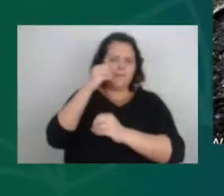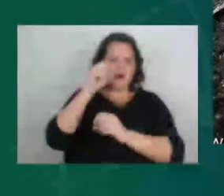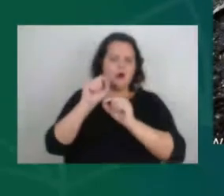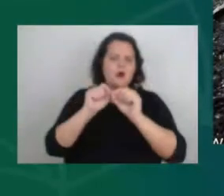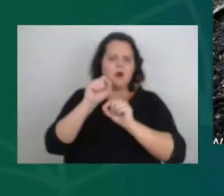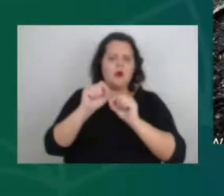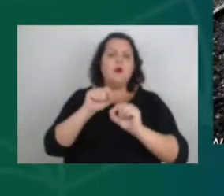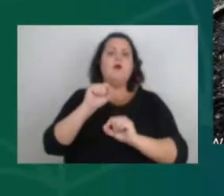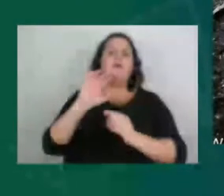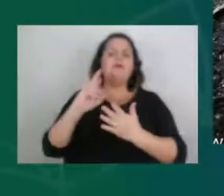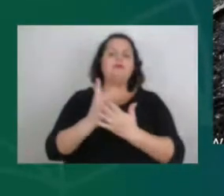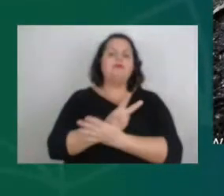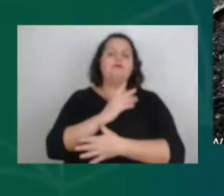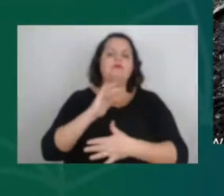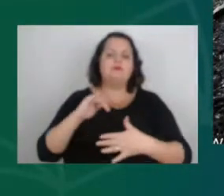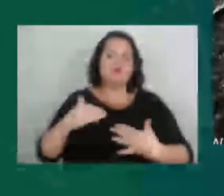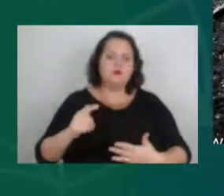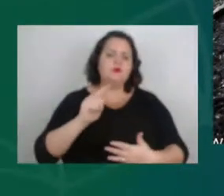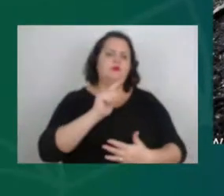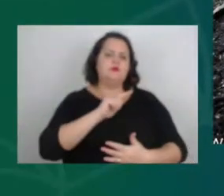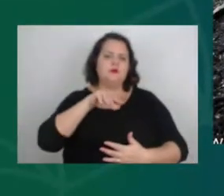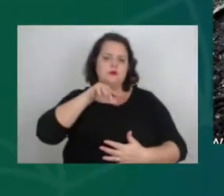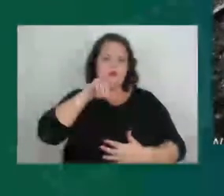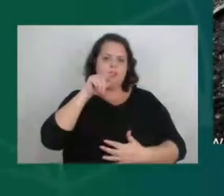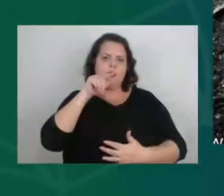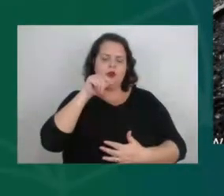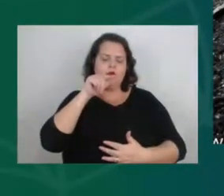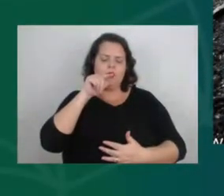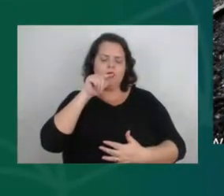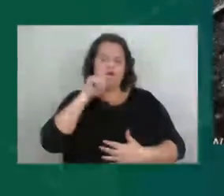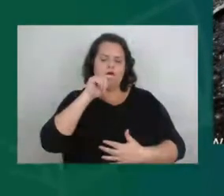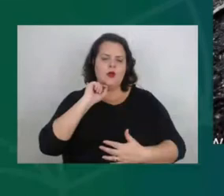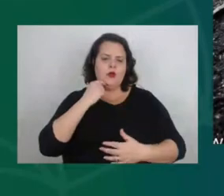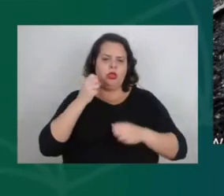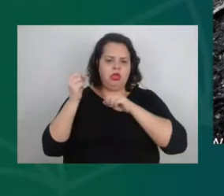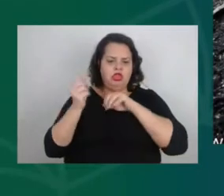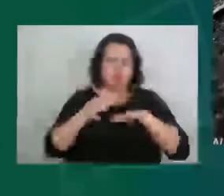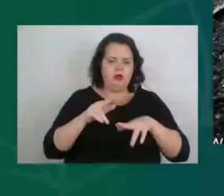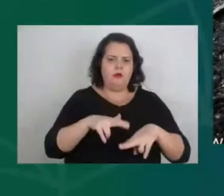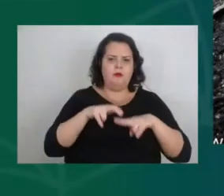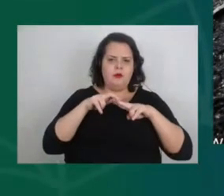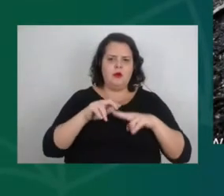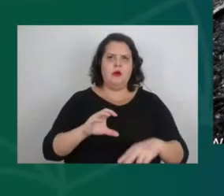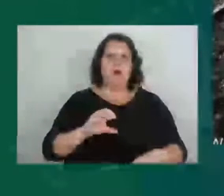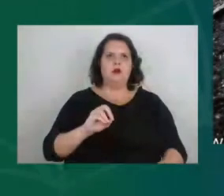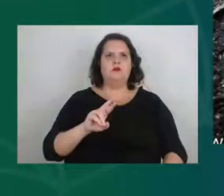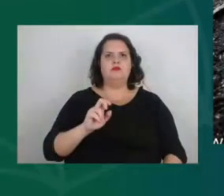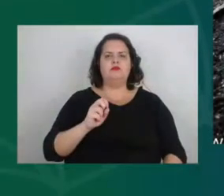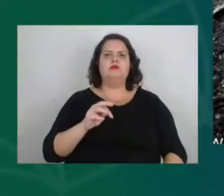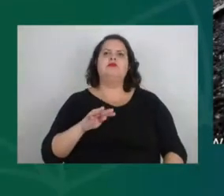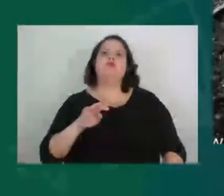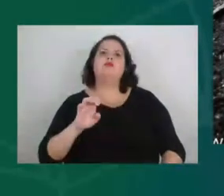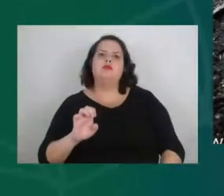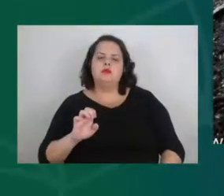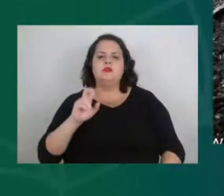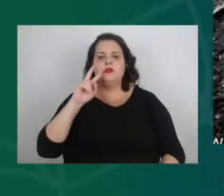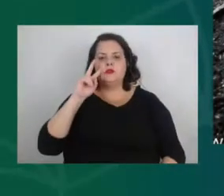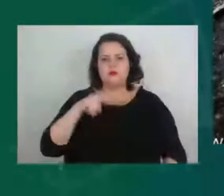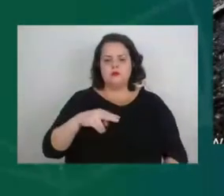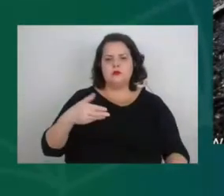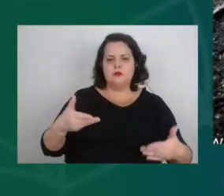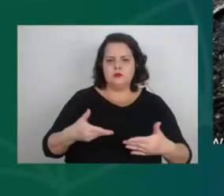poluição ambiental por corantes. Nós sabemos, a literatura mostrando, que